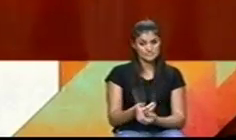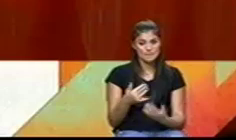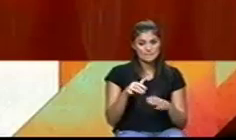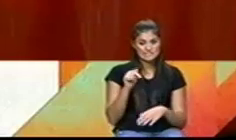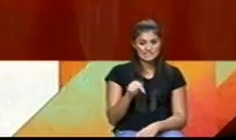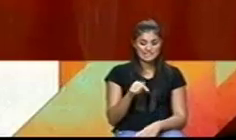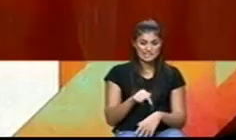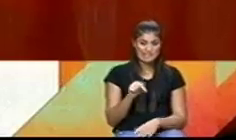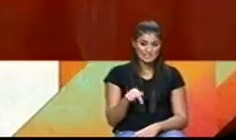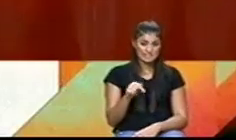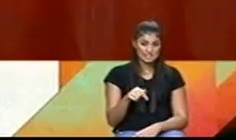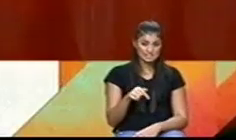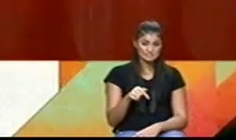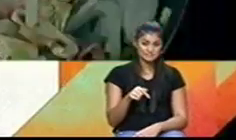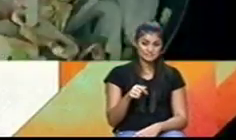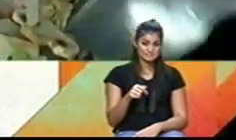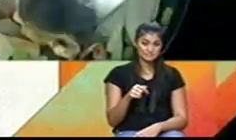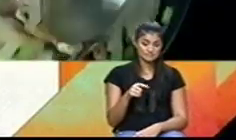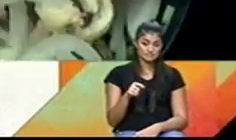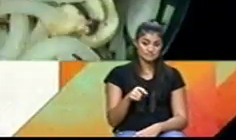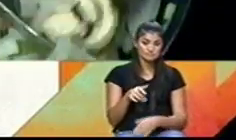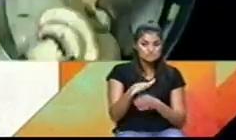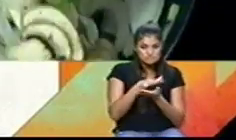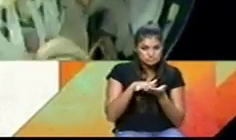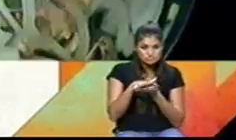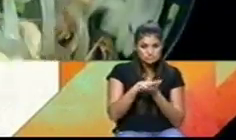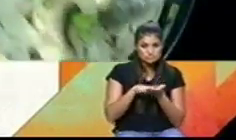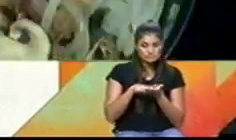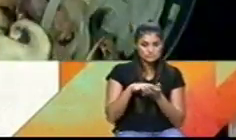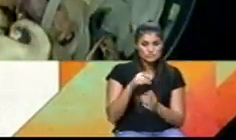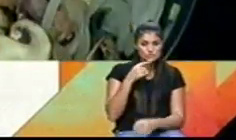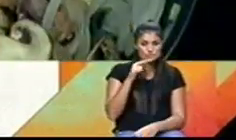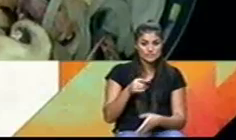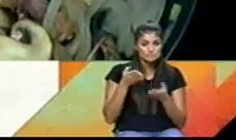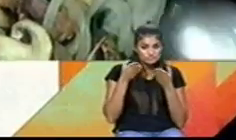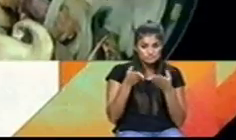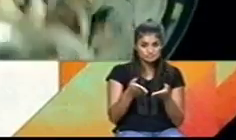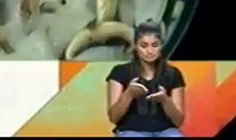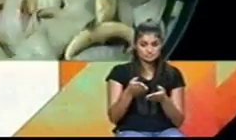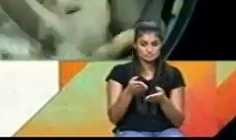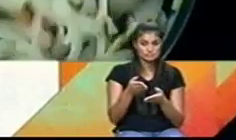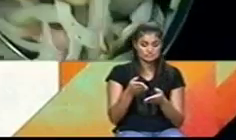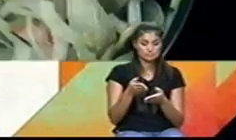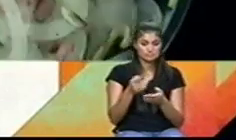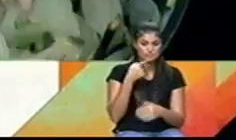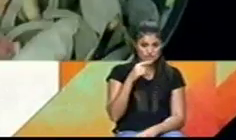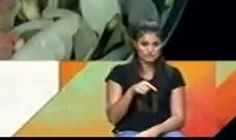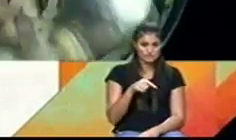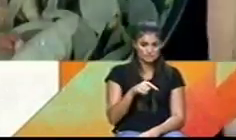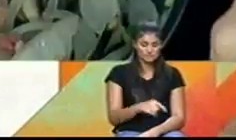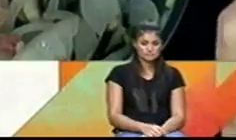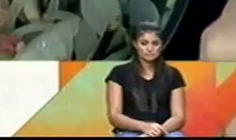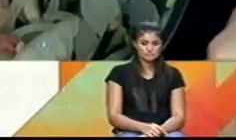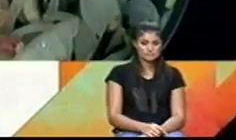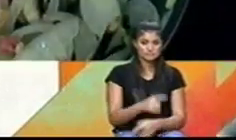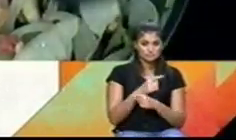vamos, lá está, vamos adiantar um pouco, vamos cobrir e vamos voltar a levar a tarte ao forno em casa. Pode. Aqui vamos mostrá-la, porque no fundo